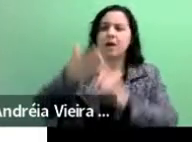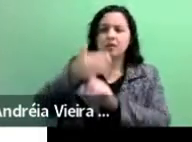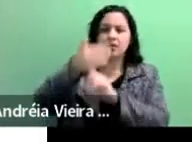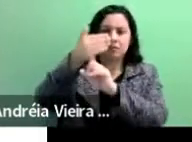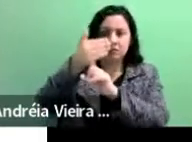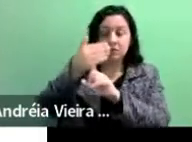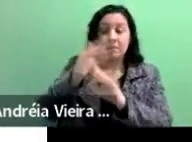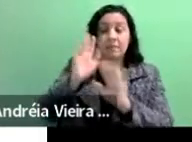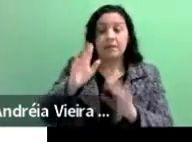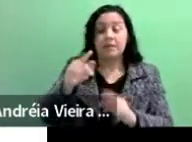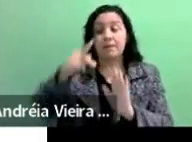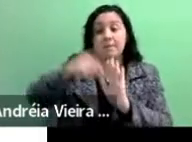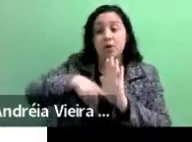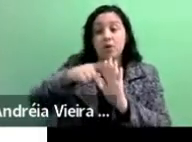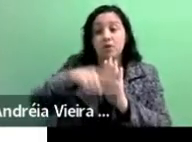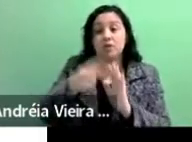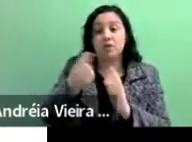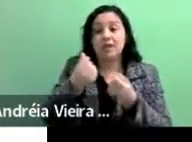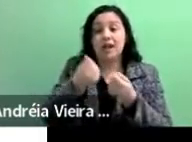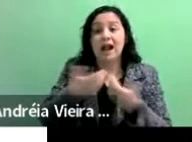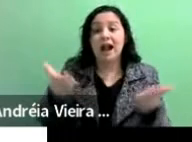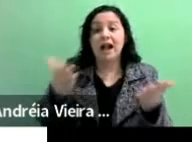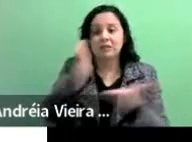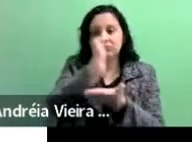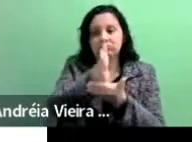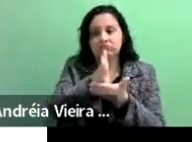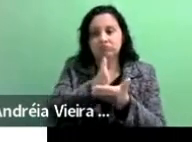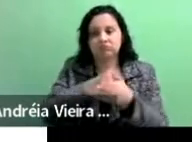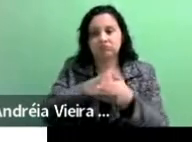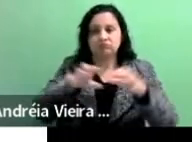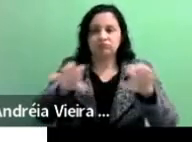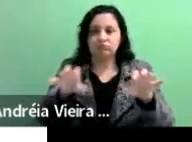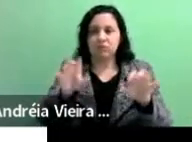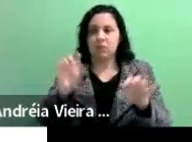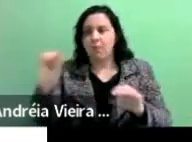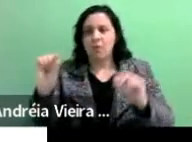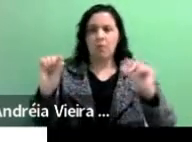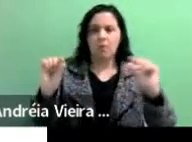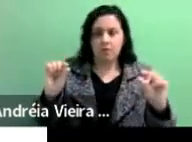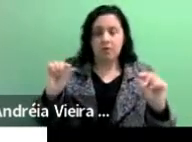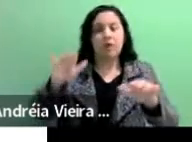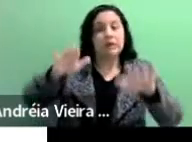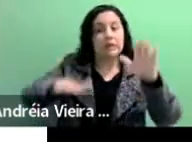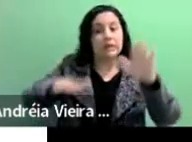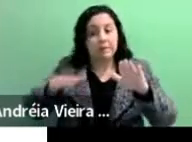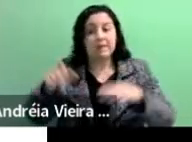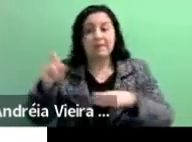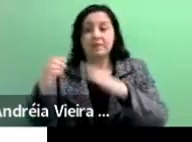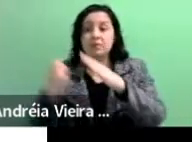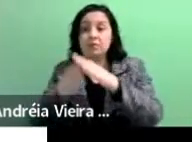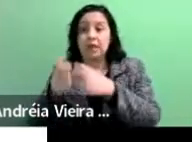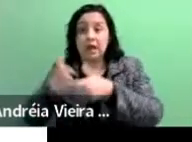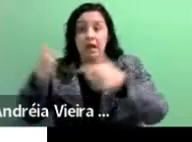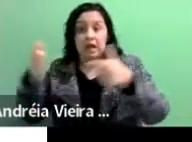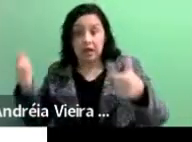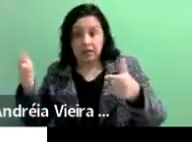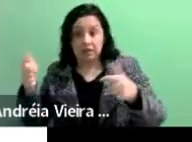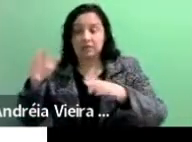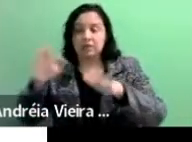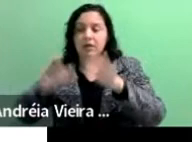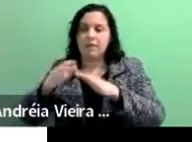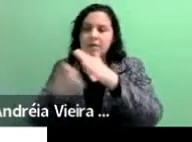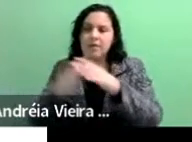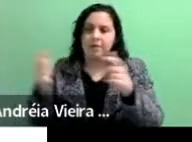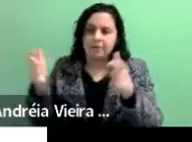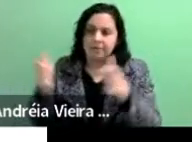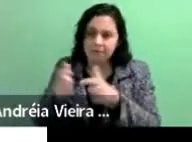do projeto, né? E aí esse compartilhamento varia de acordo com o porte da empresa. Grandes empresas, a gente